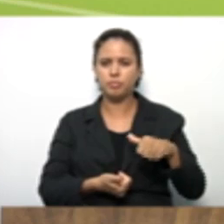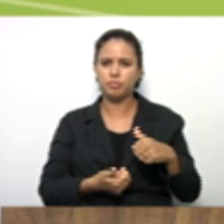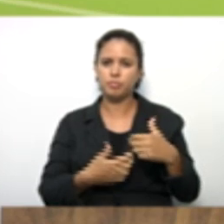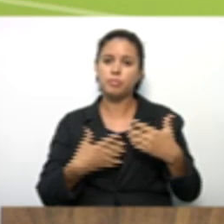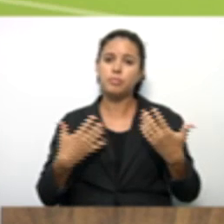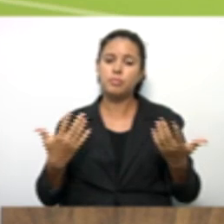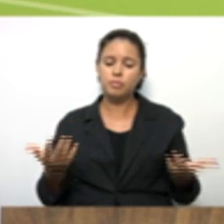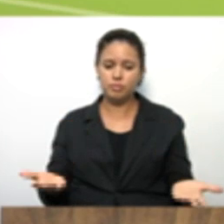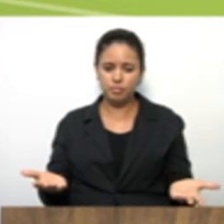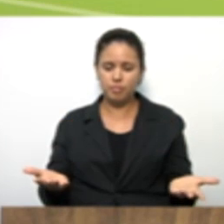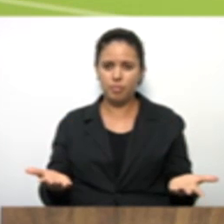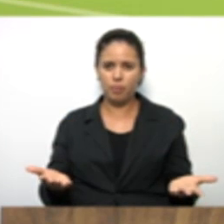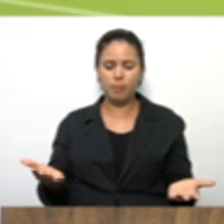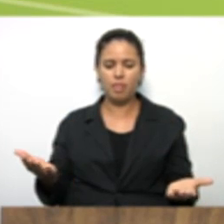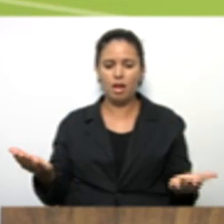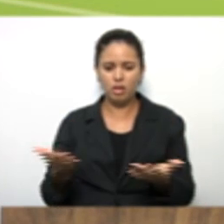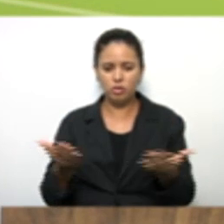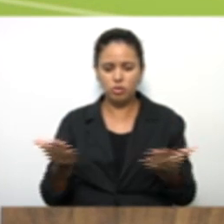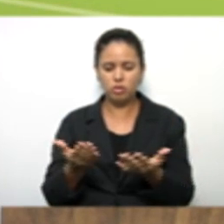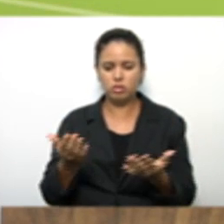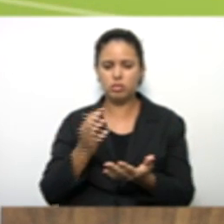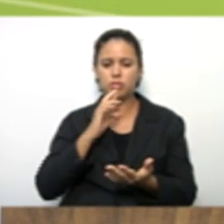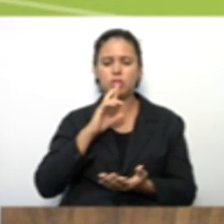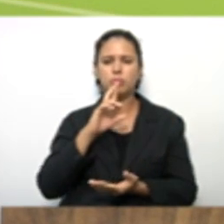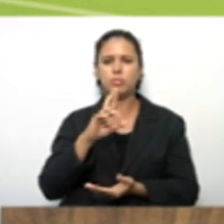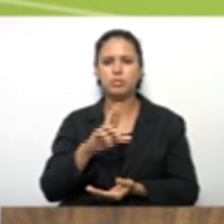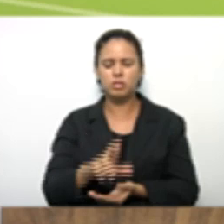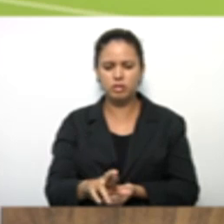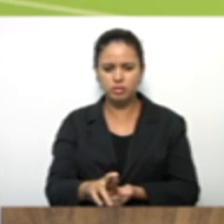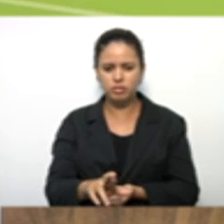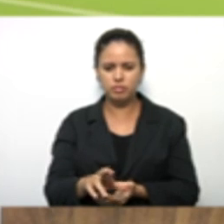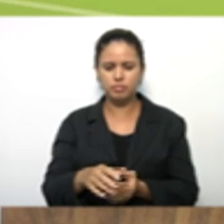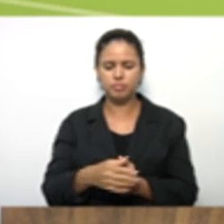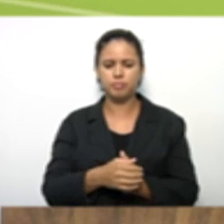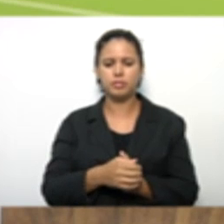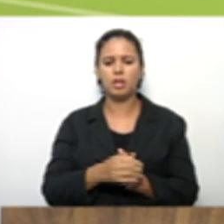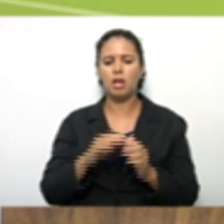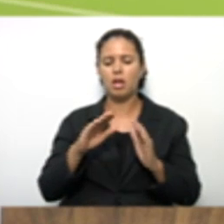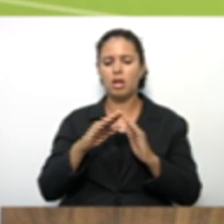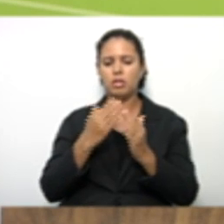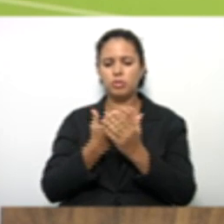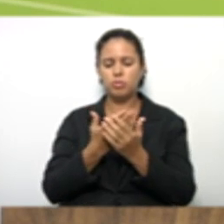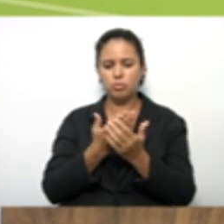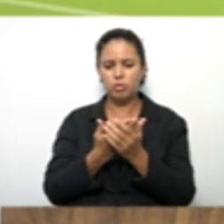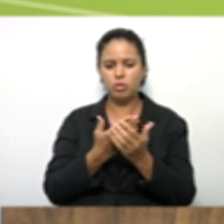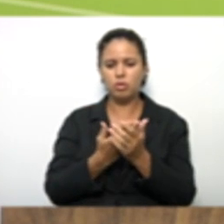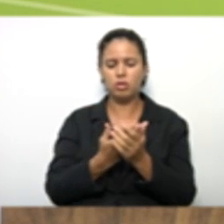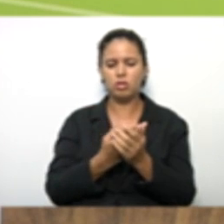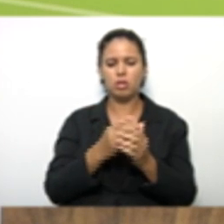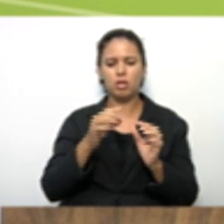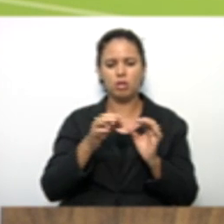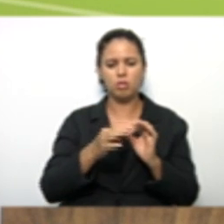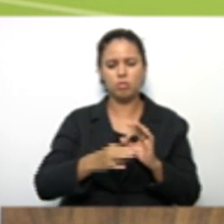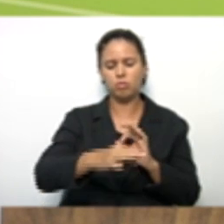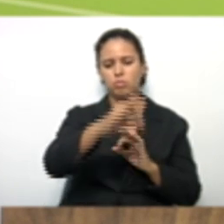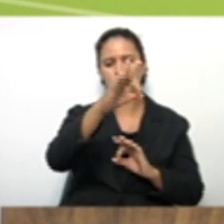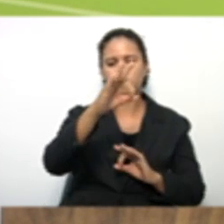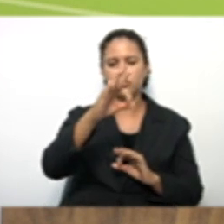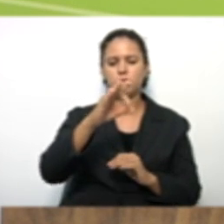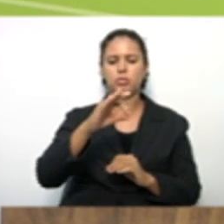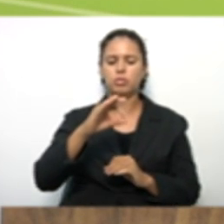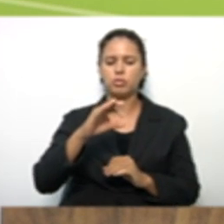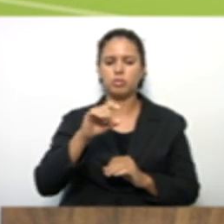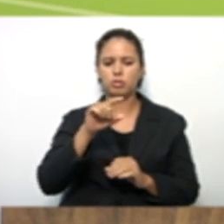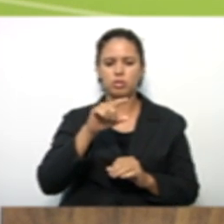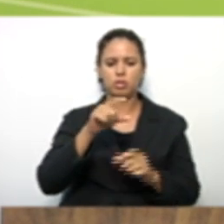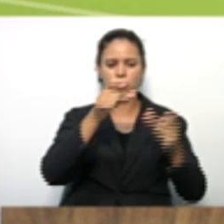nome, mas esse aqui eu vou botar um nome específico, porque vem uma escola lá de Ouro Preto. Deixa eu ler o nome aqui. Escola